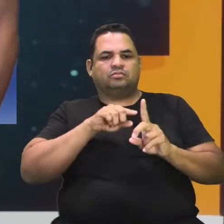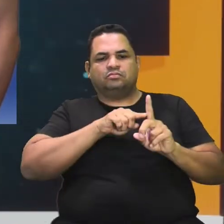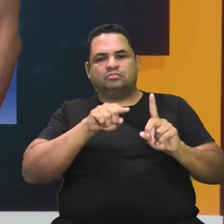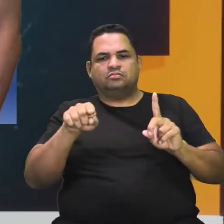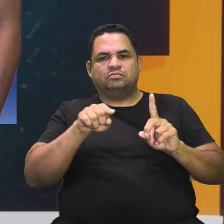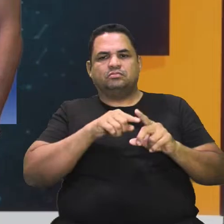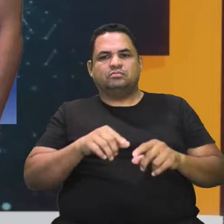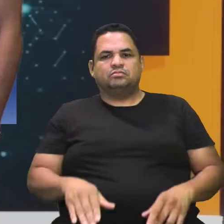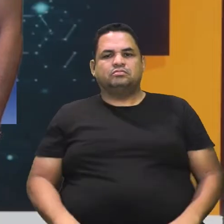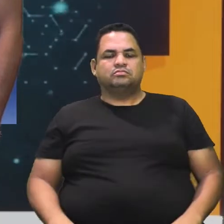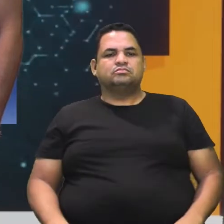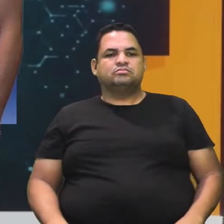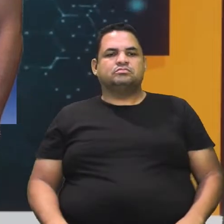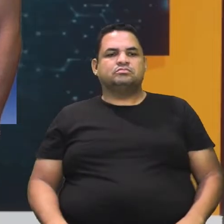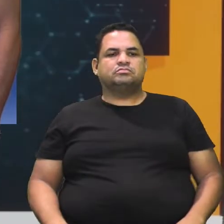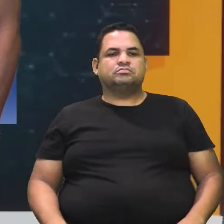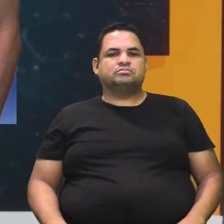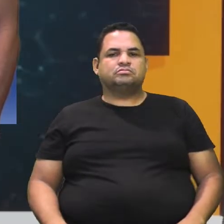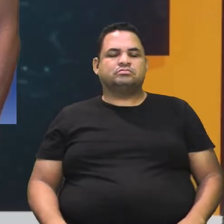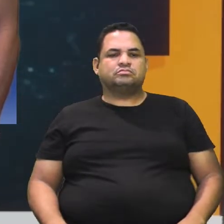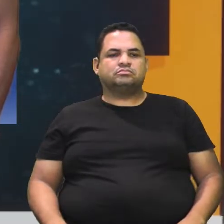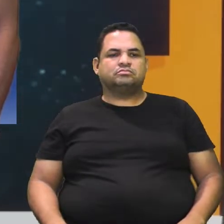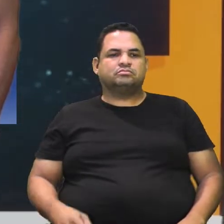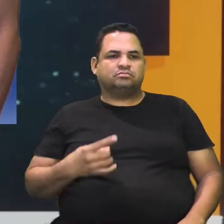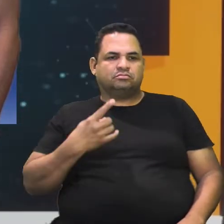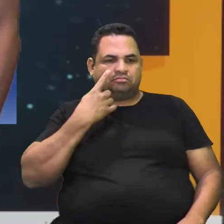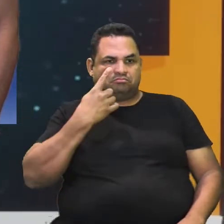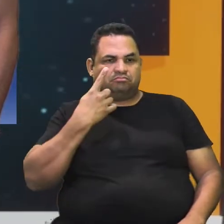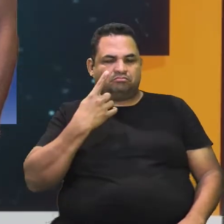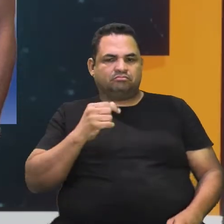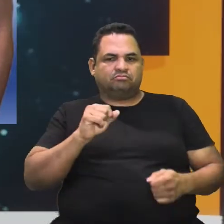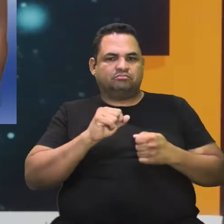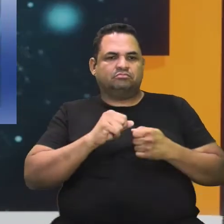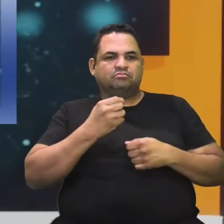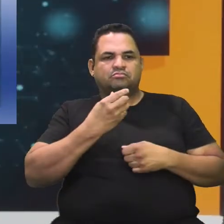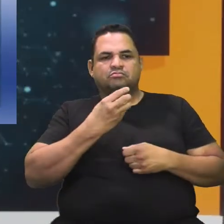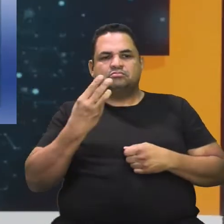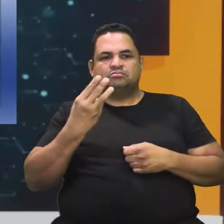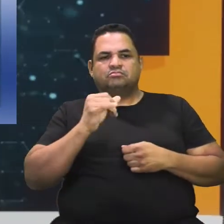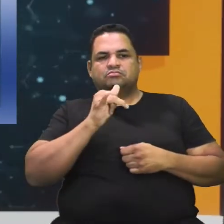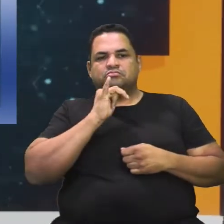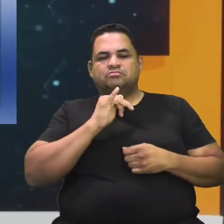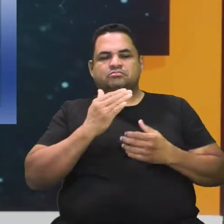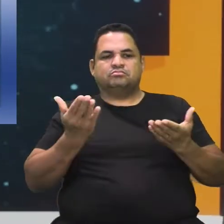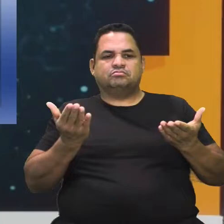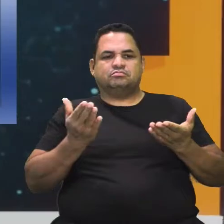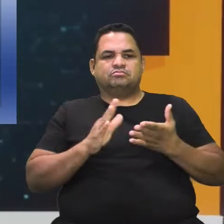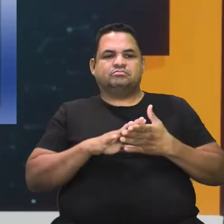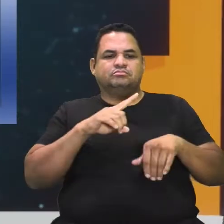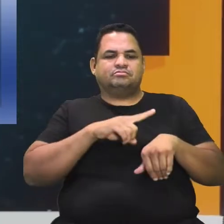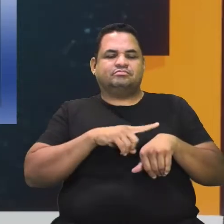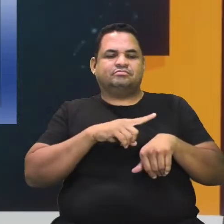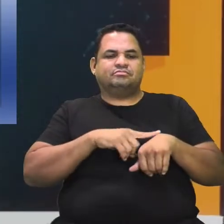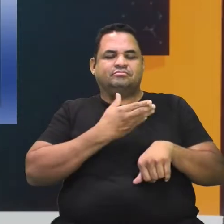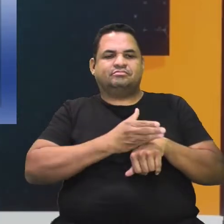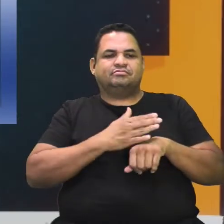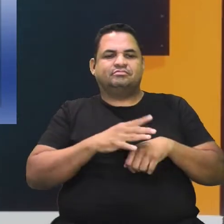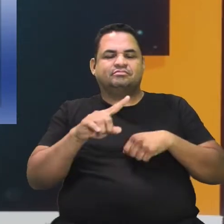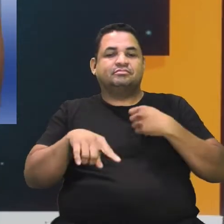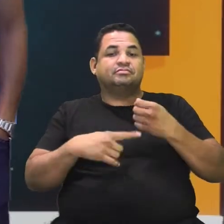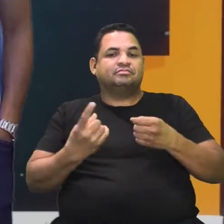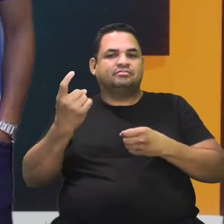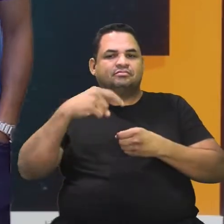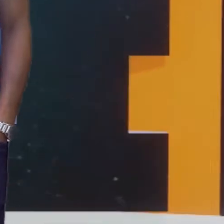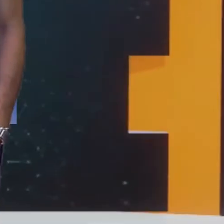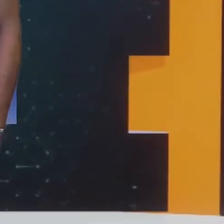raio, tá bom? Será que eles entenderam? Acho que sim, né? Vamos ver? Fizemos 3 exemplos, né? 3 exemplos. E agora é com vocês, hora de praticar, já estamos